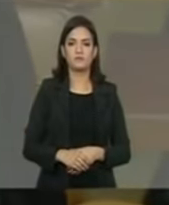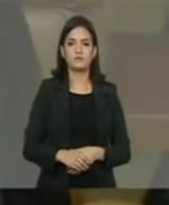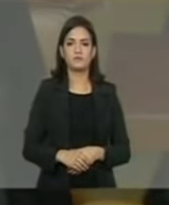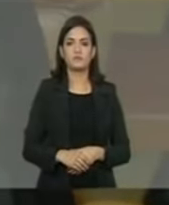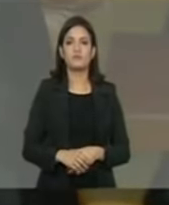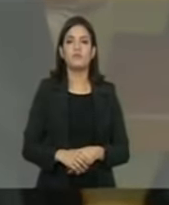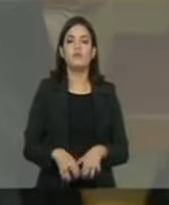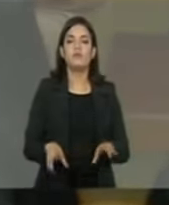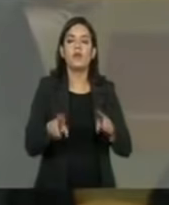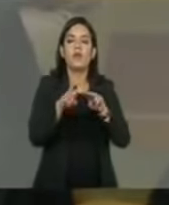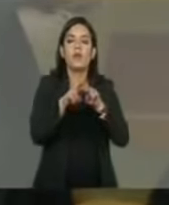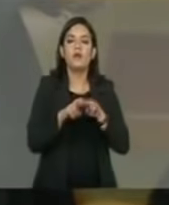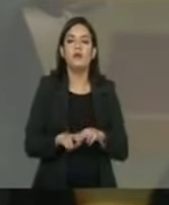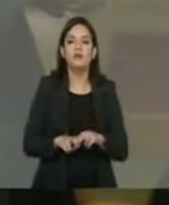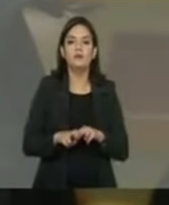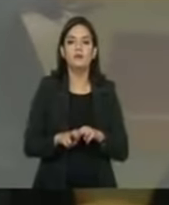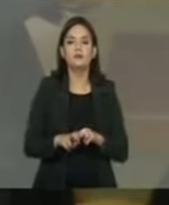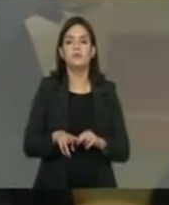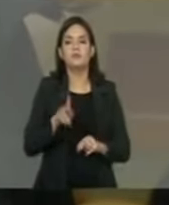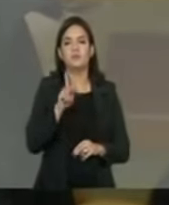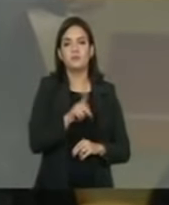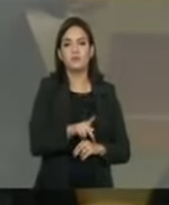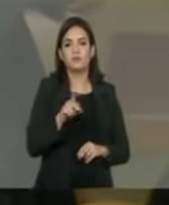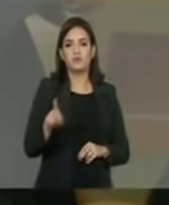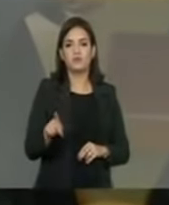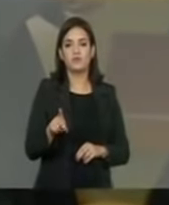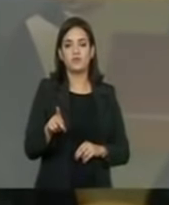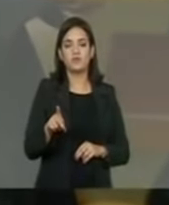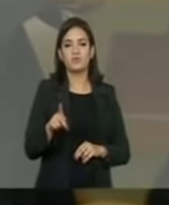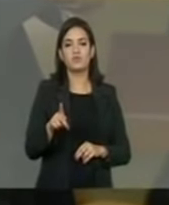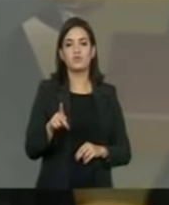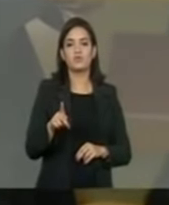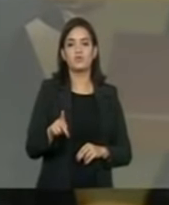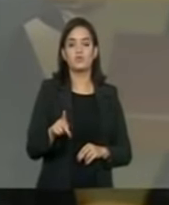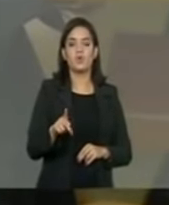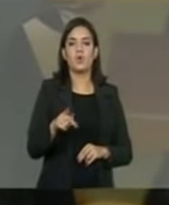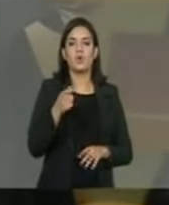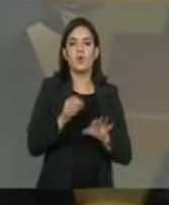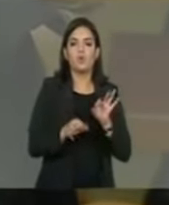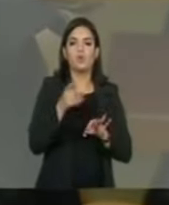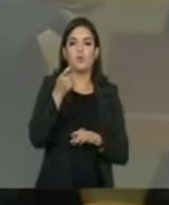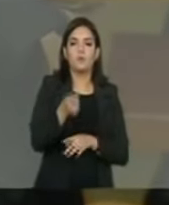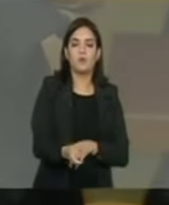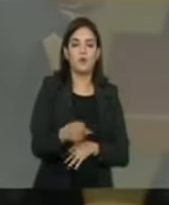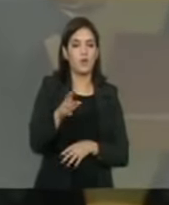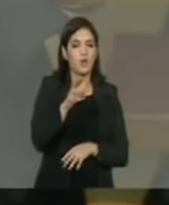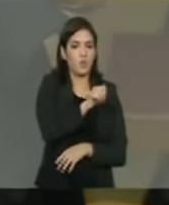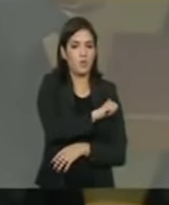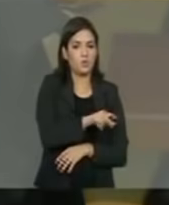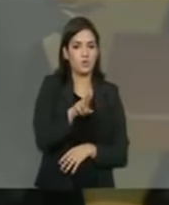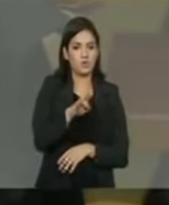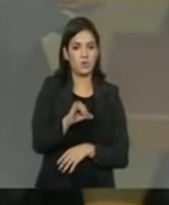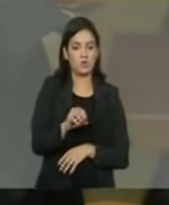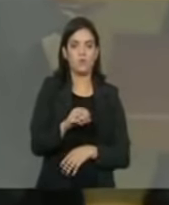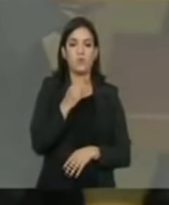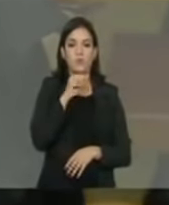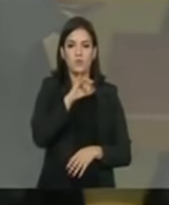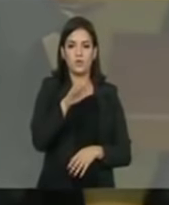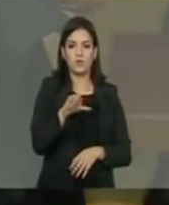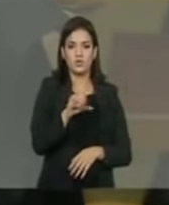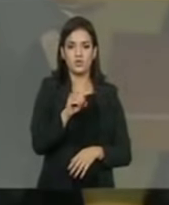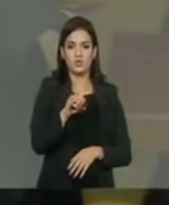por isso que o saudoso professor desembargador do egrégio tribunal de justiça do estado do rio de janeiro josé carlos barbosa